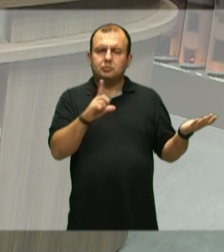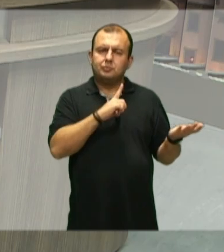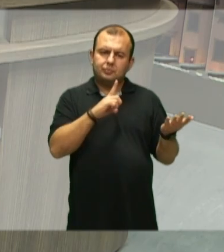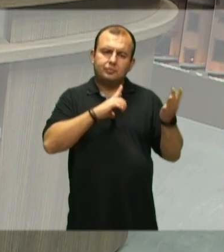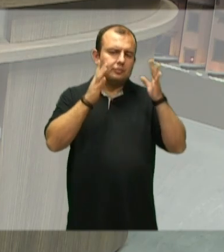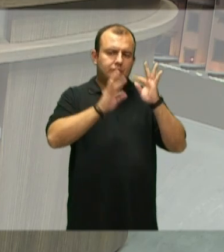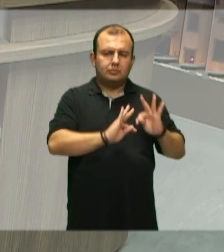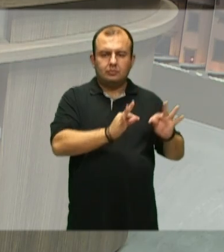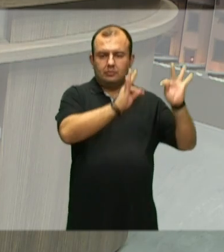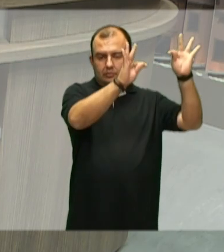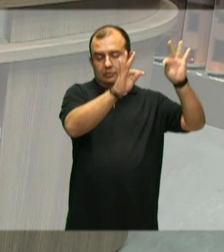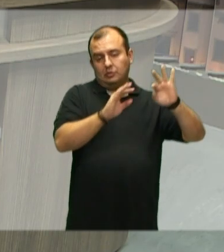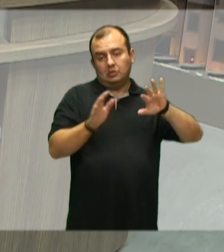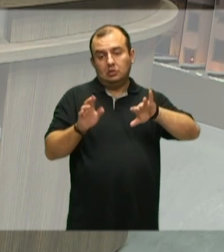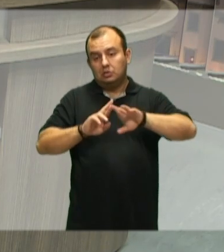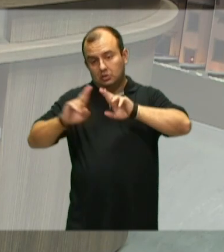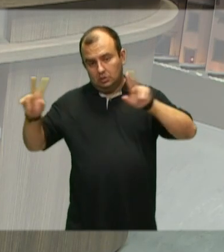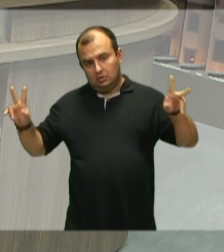das tecnologias,